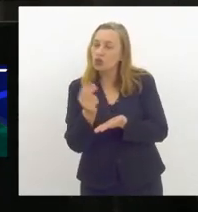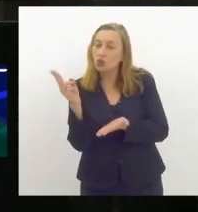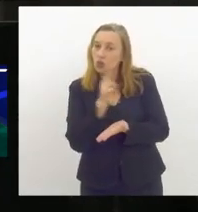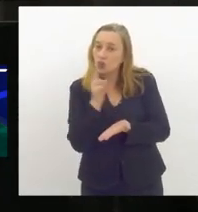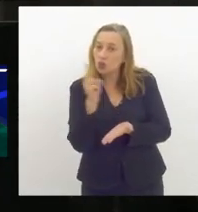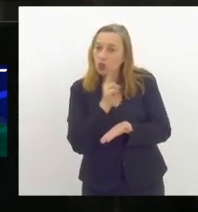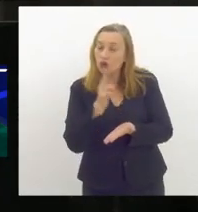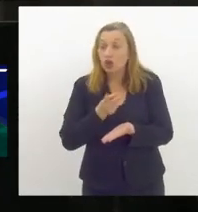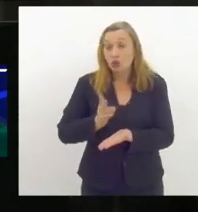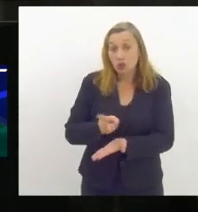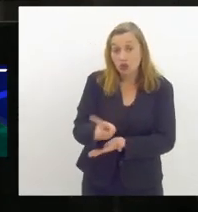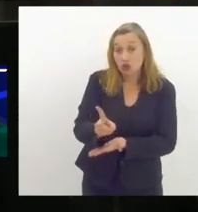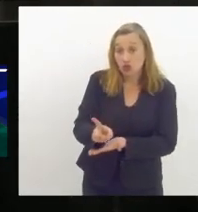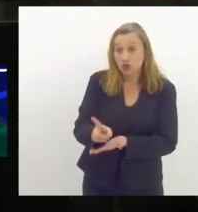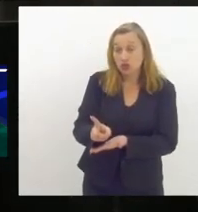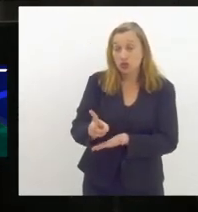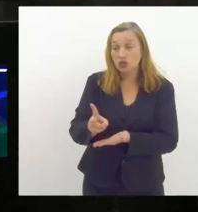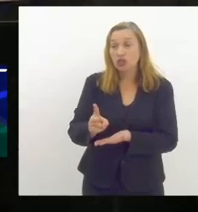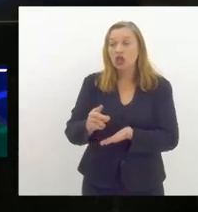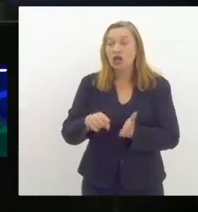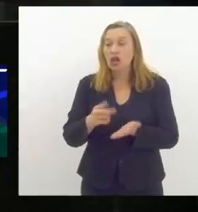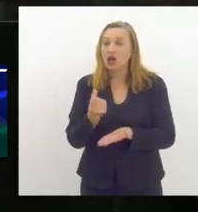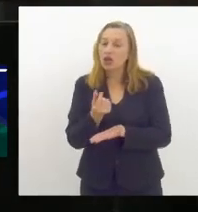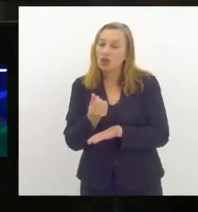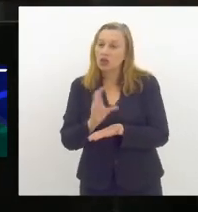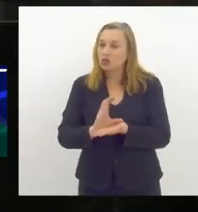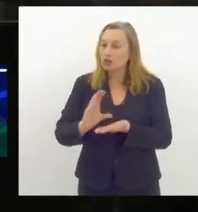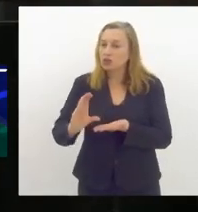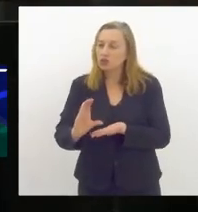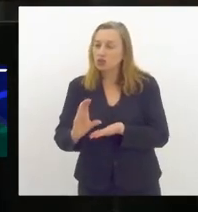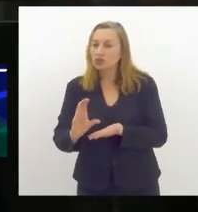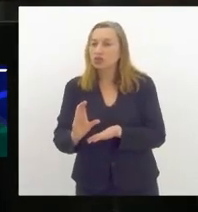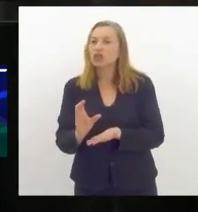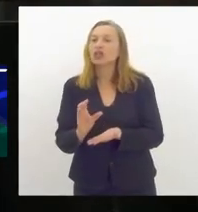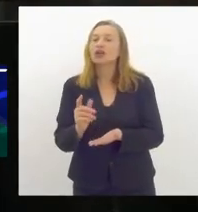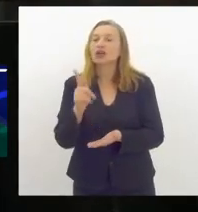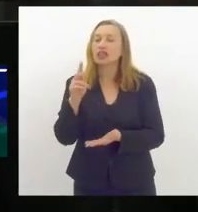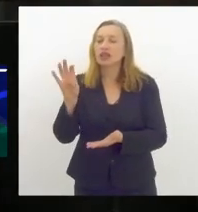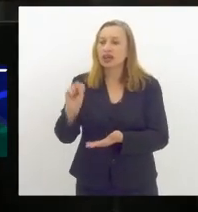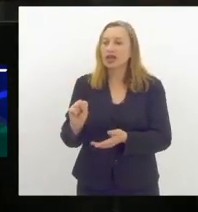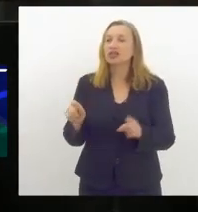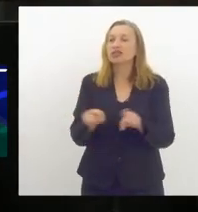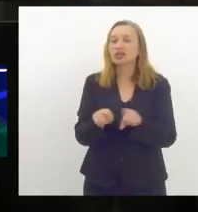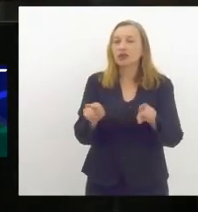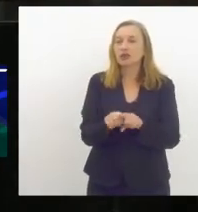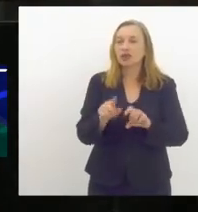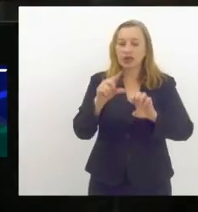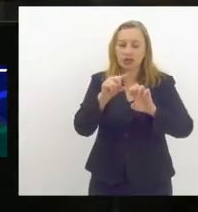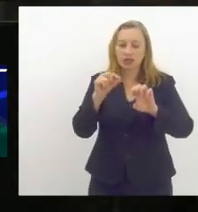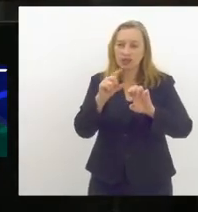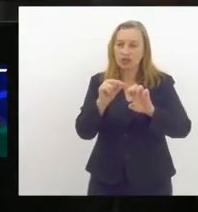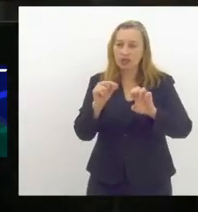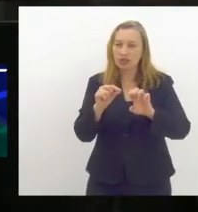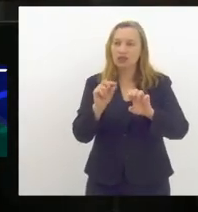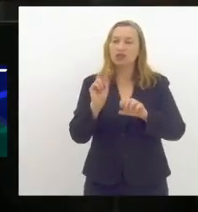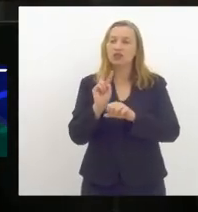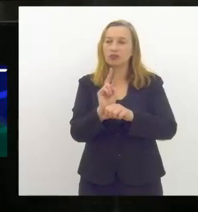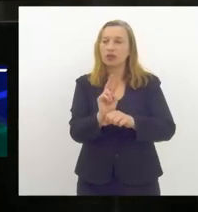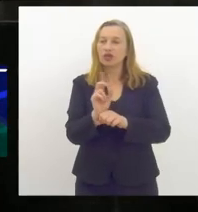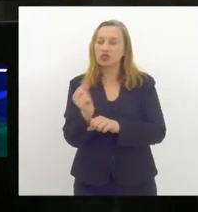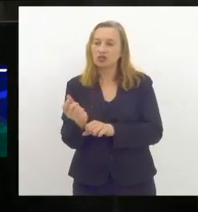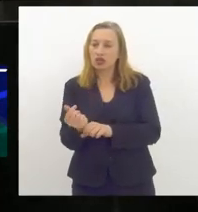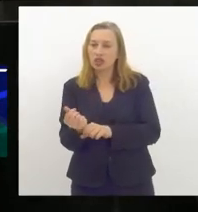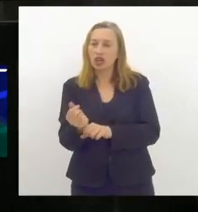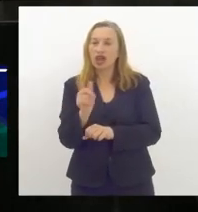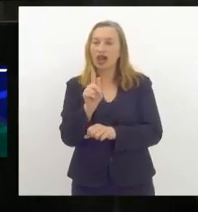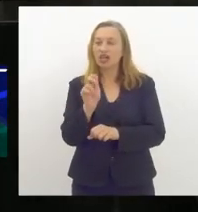continua auxílio gás e linha de financiamento de microcrédito na ag Rio